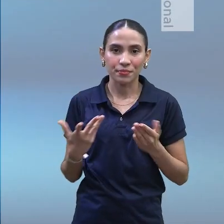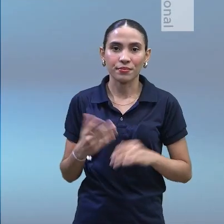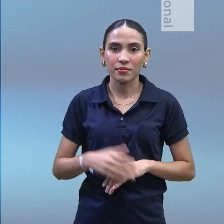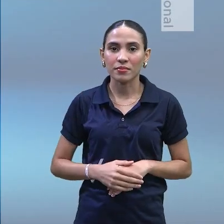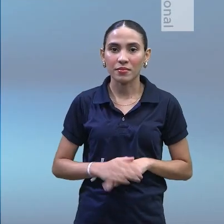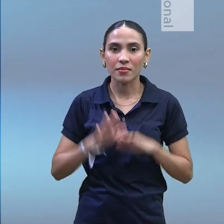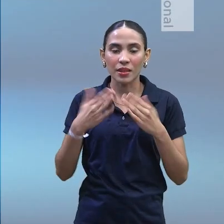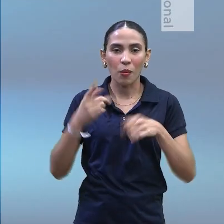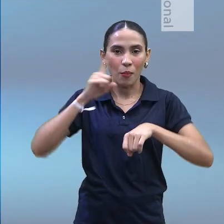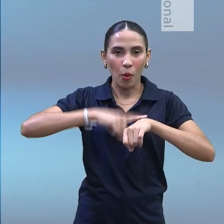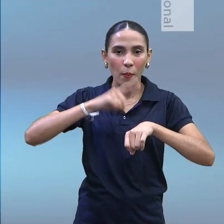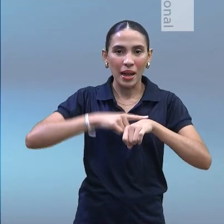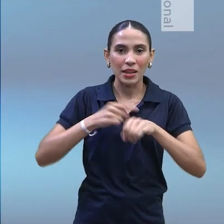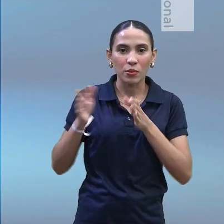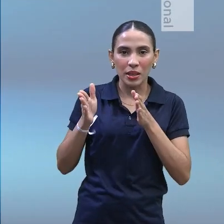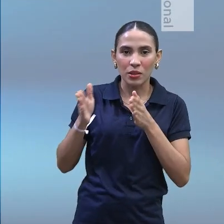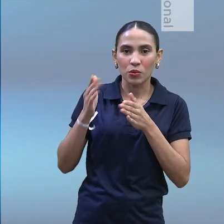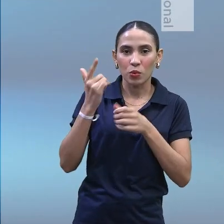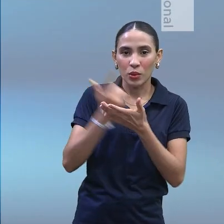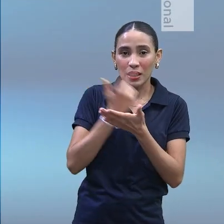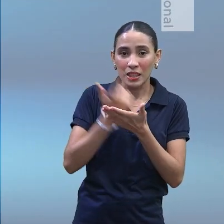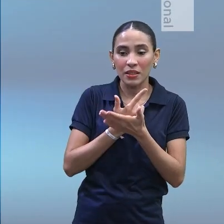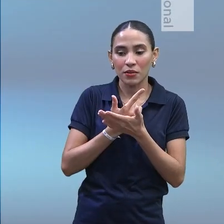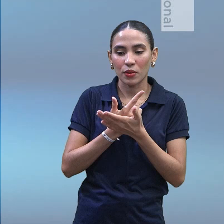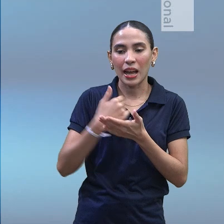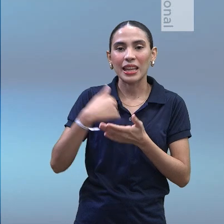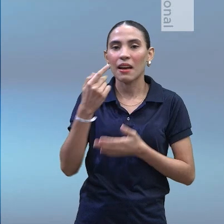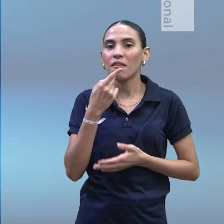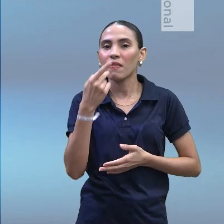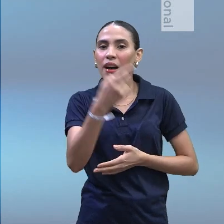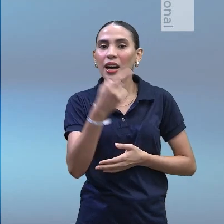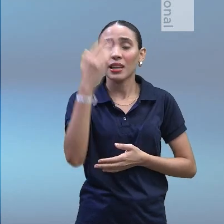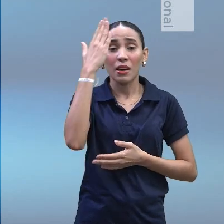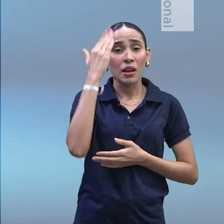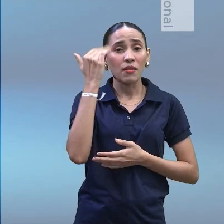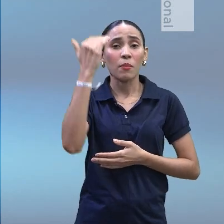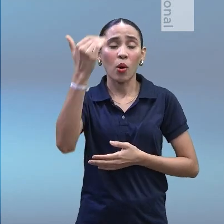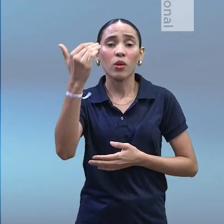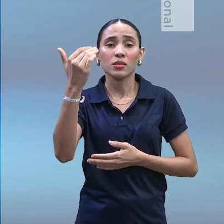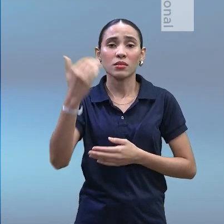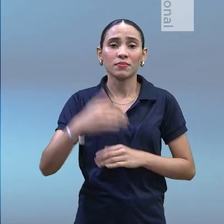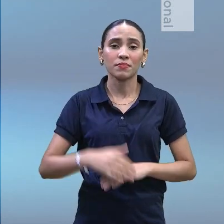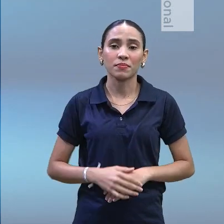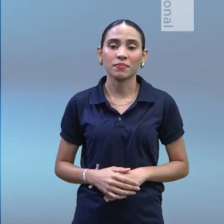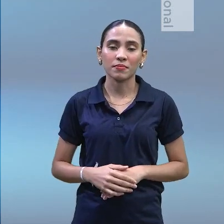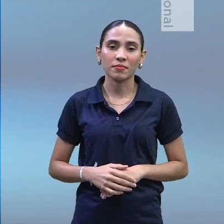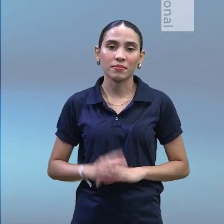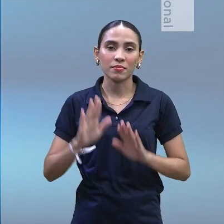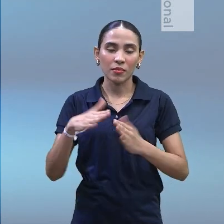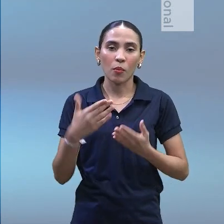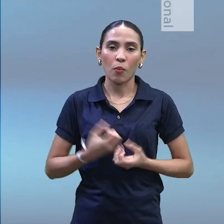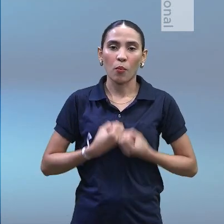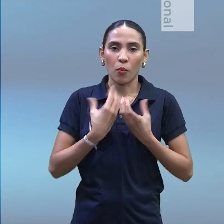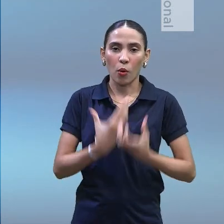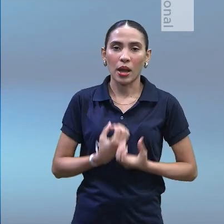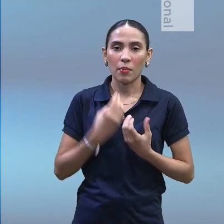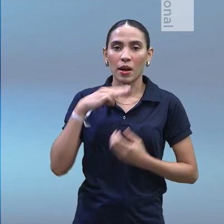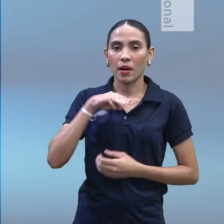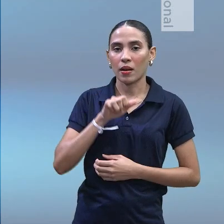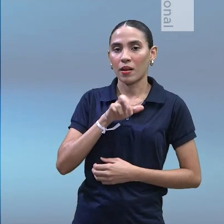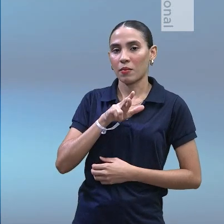E nesse momento ela se torna a estrela, né? Que ela tanto sonhava em ser. E esse poema de Mário